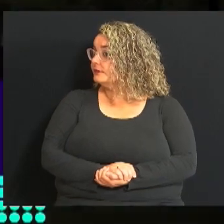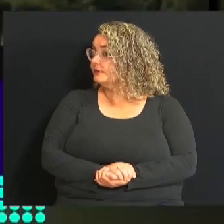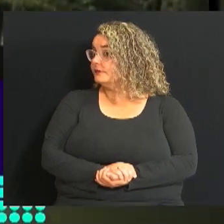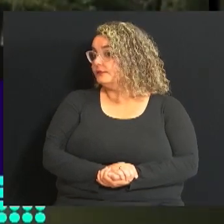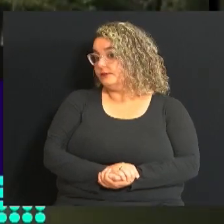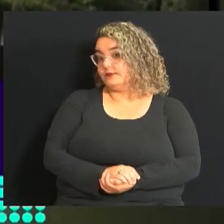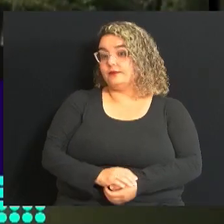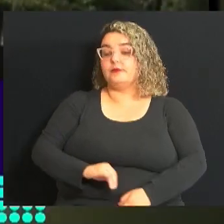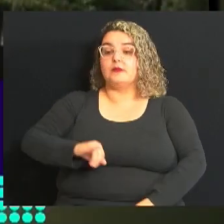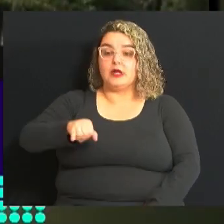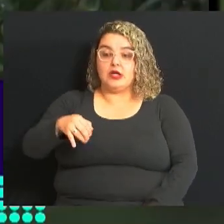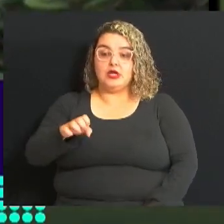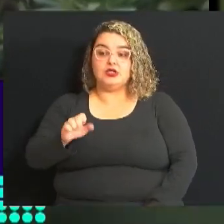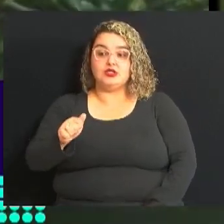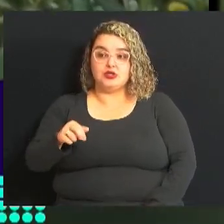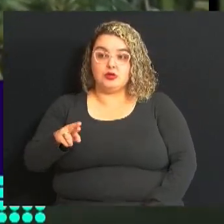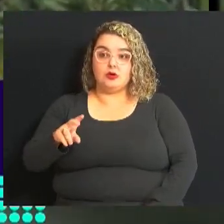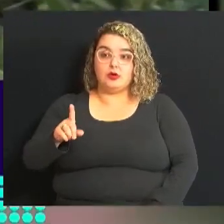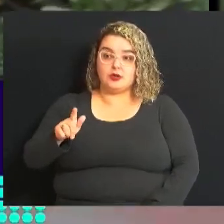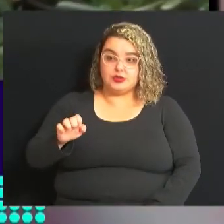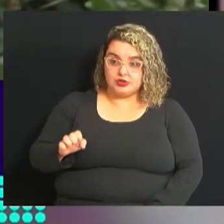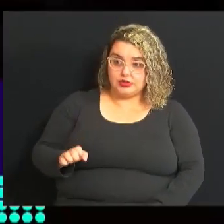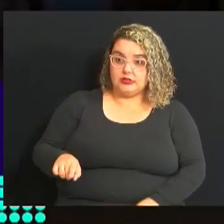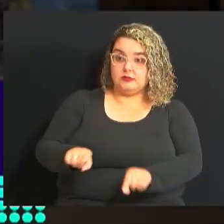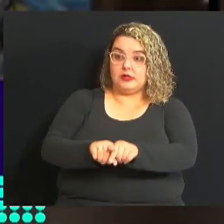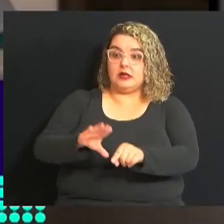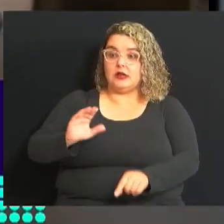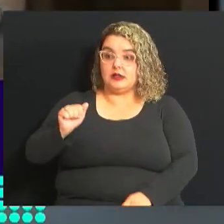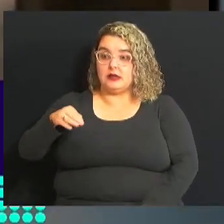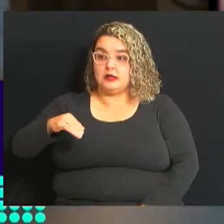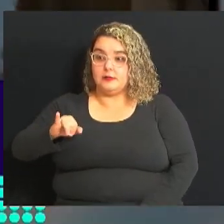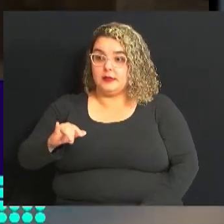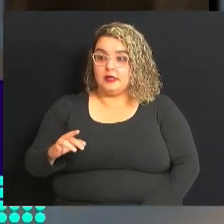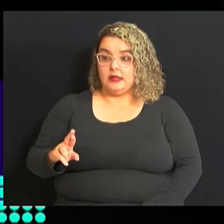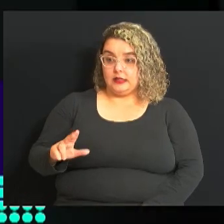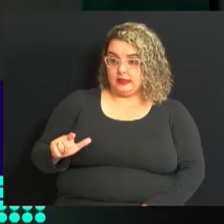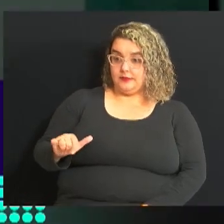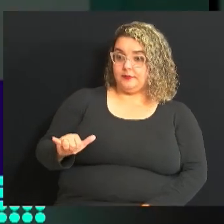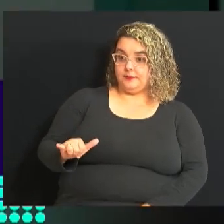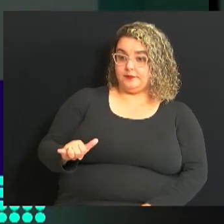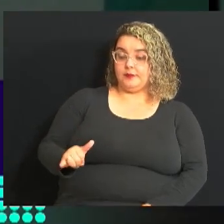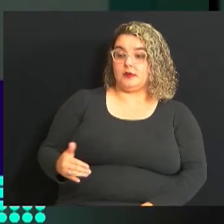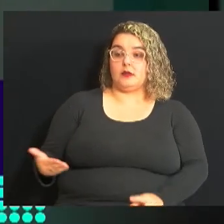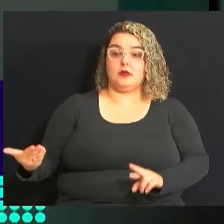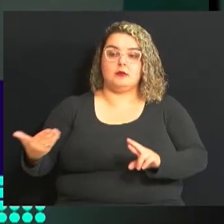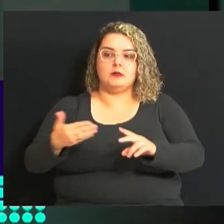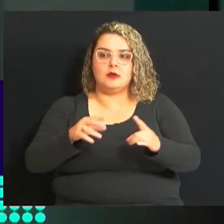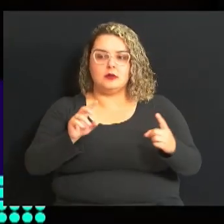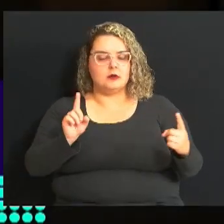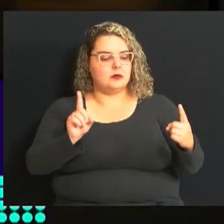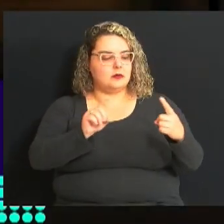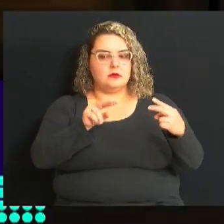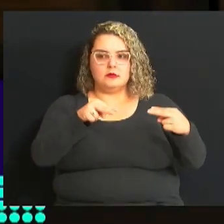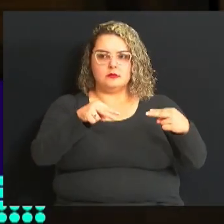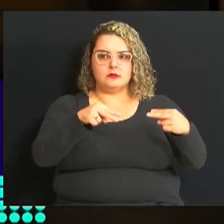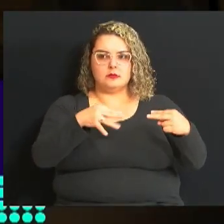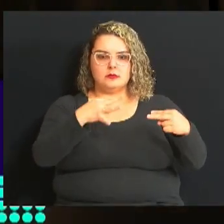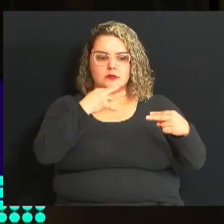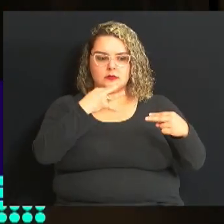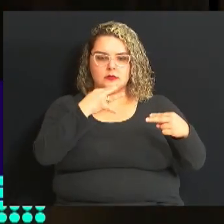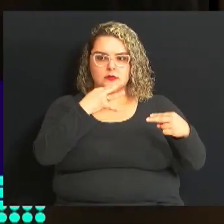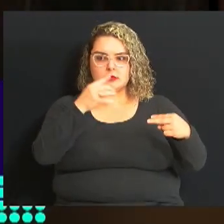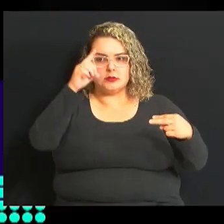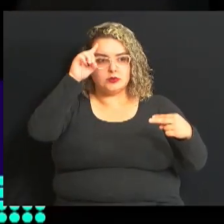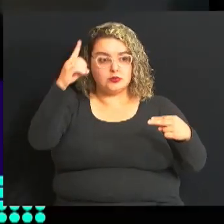George e Camille representam a expressão do amor à primeira vista. Um dia se conheceram, no outro se casaram, e